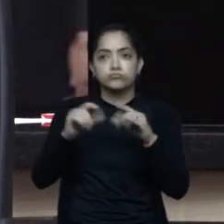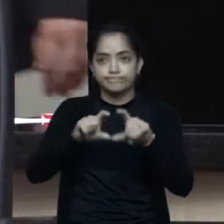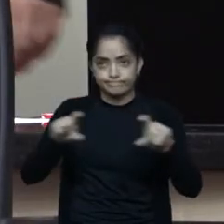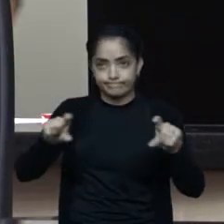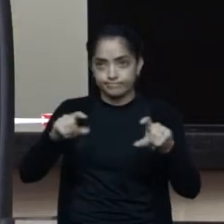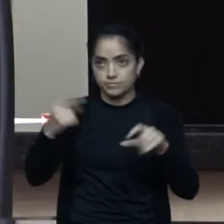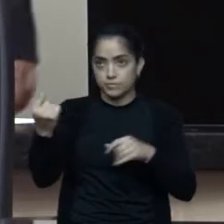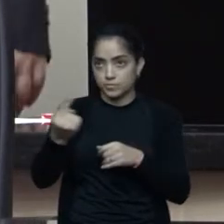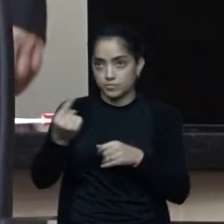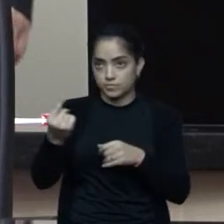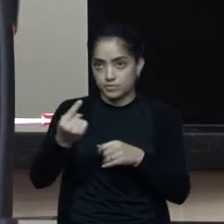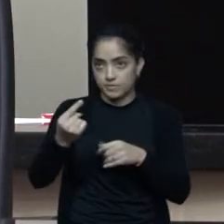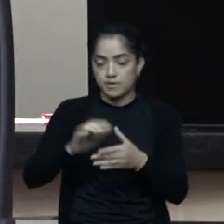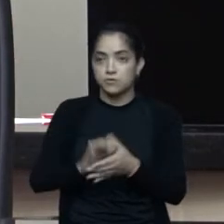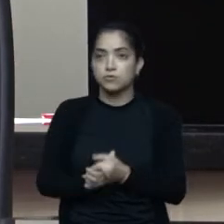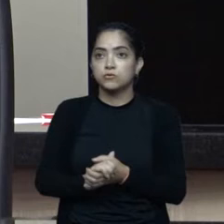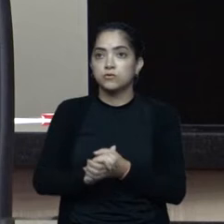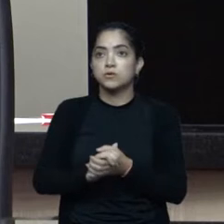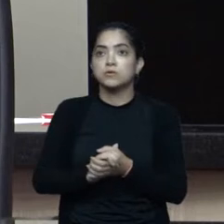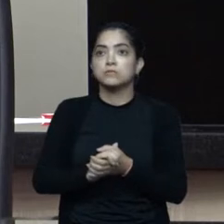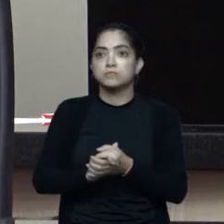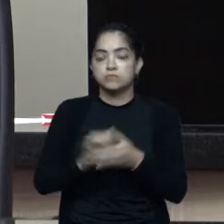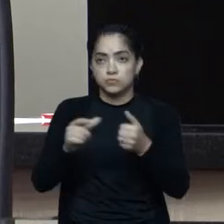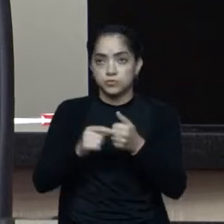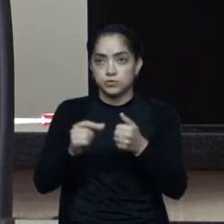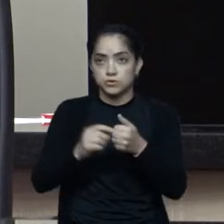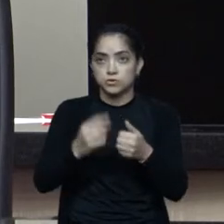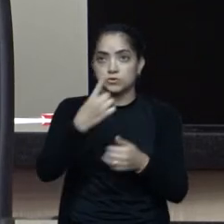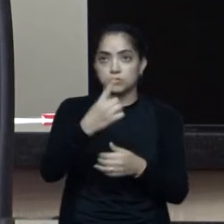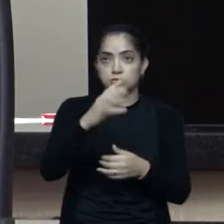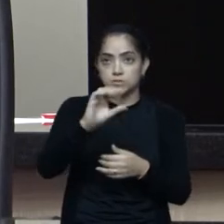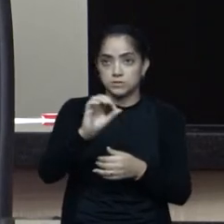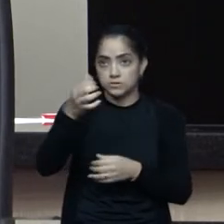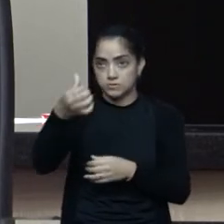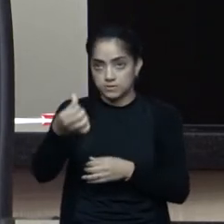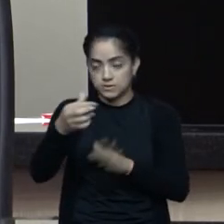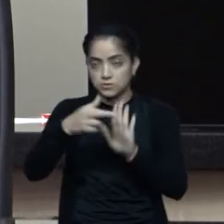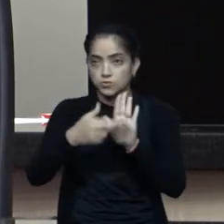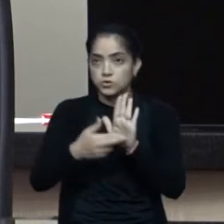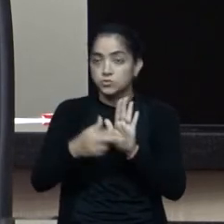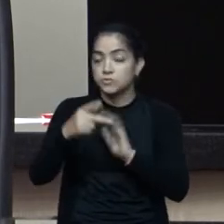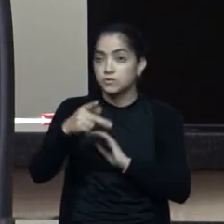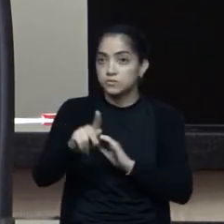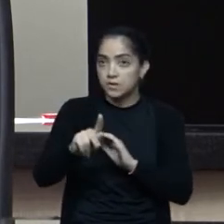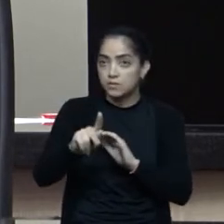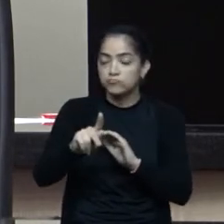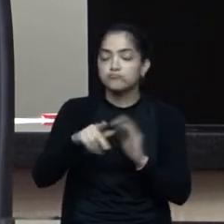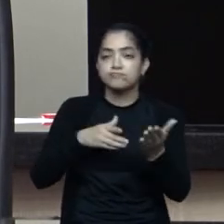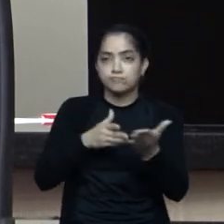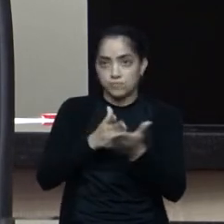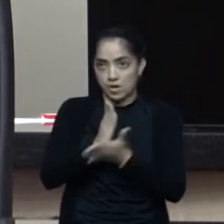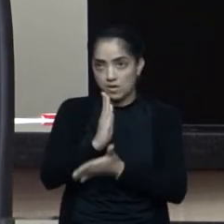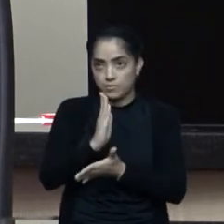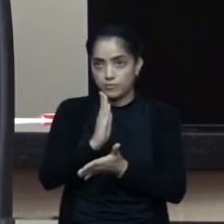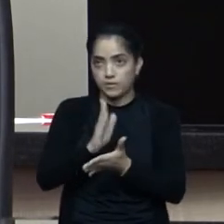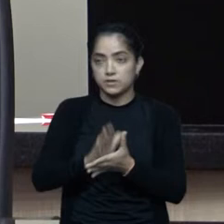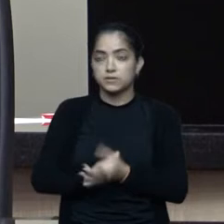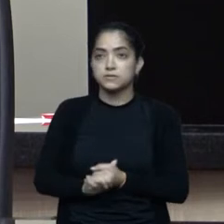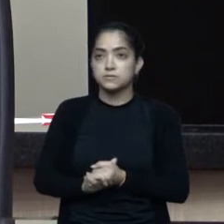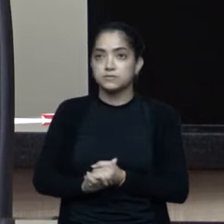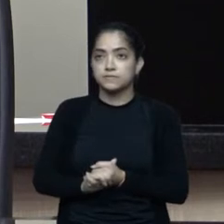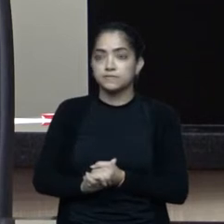consonância com o parágrafo 1º do artigo 106 do Regimento Interno, o senhor presidente deu-as por